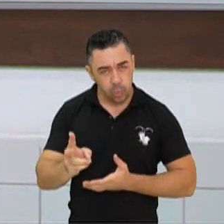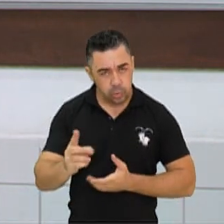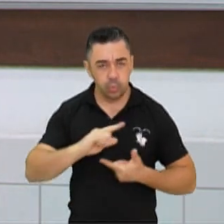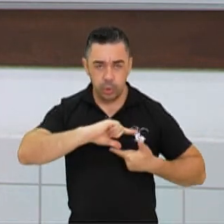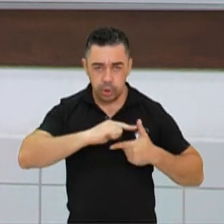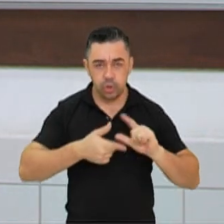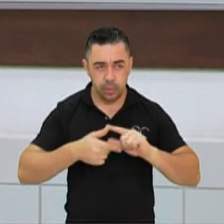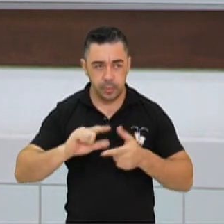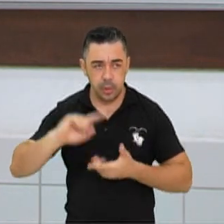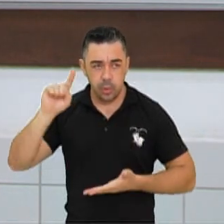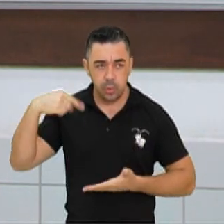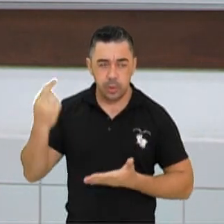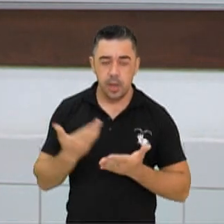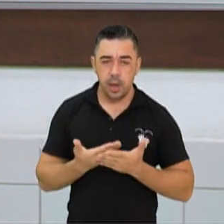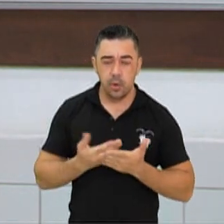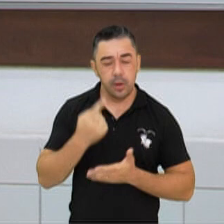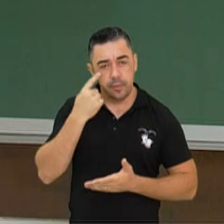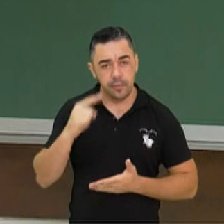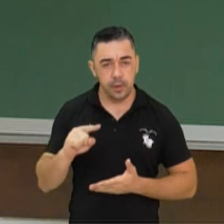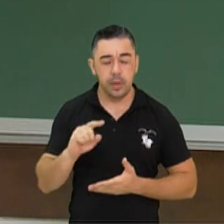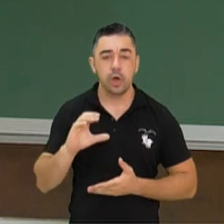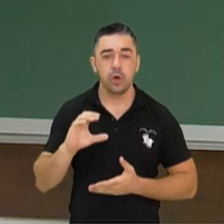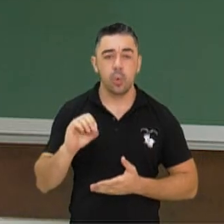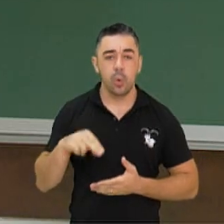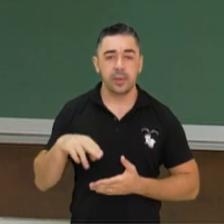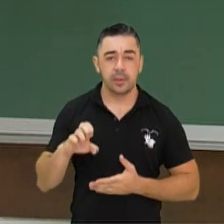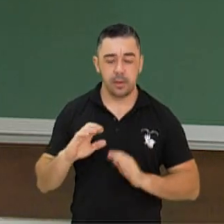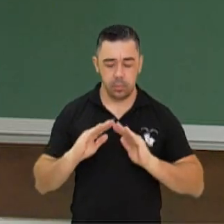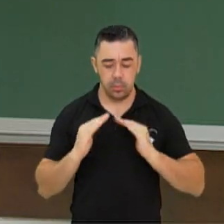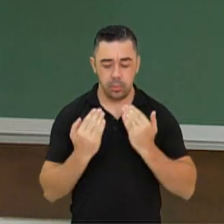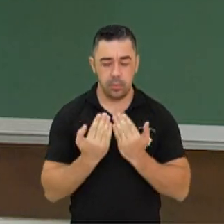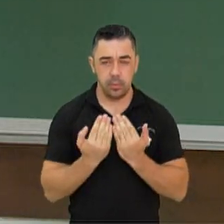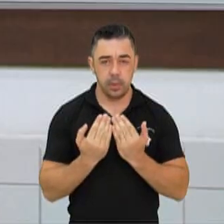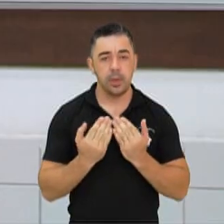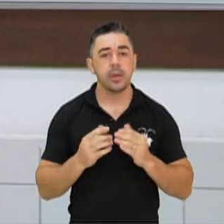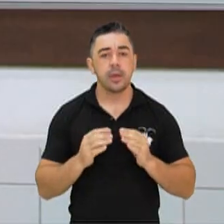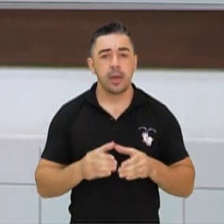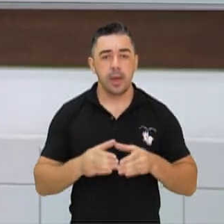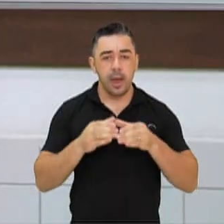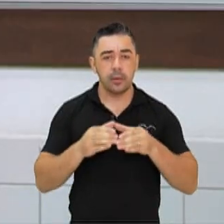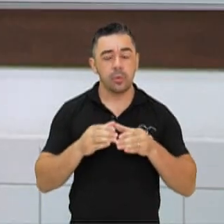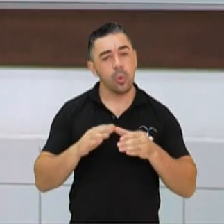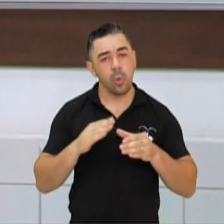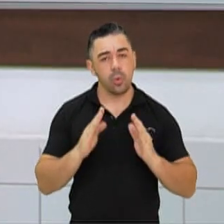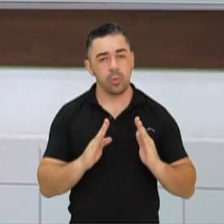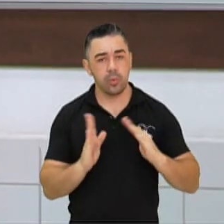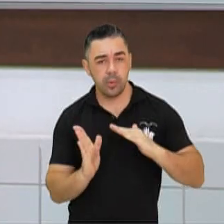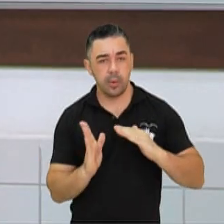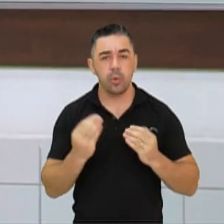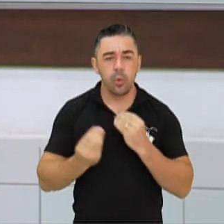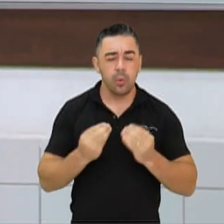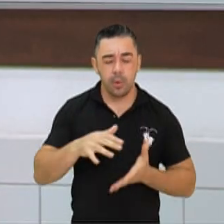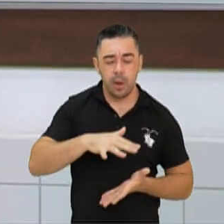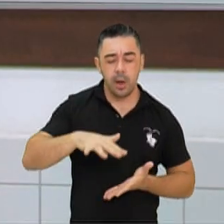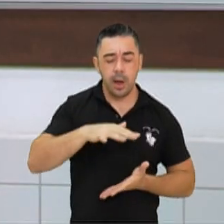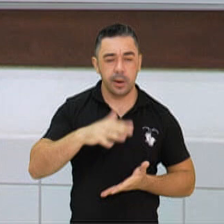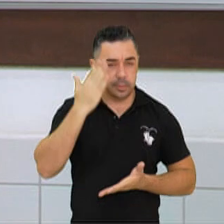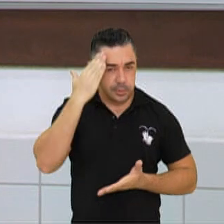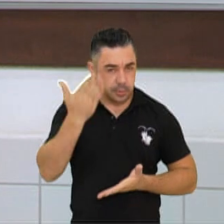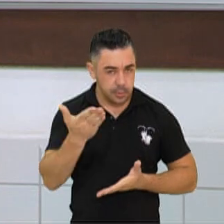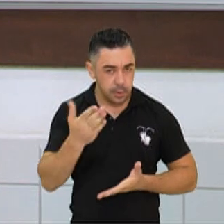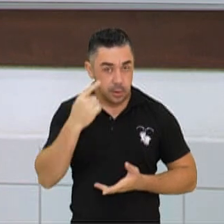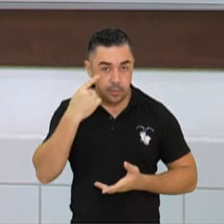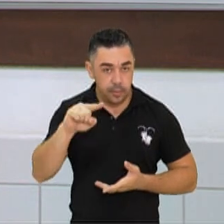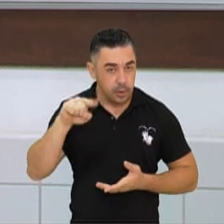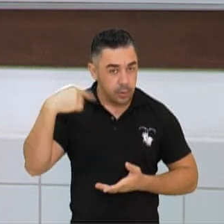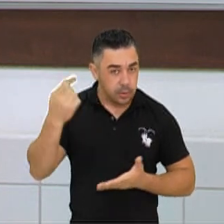Na próxima aula nós vamos tratar de cone, reto e oblíquo, como que é que faz para calcular a área. E a gente vai se ver na